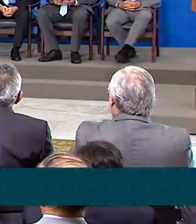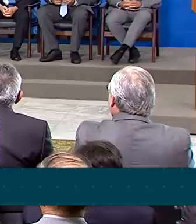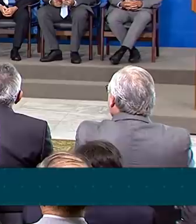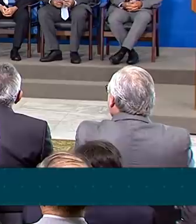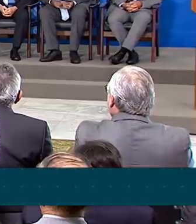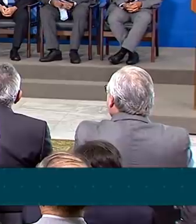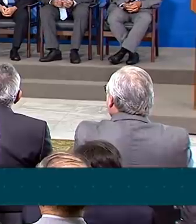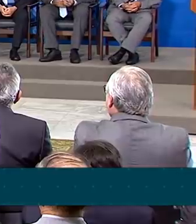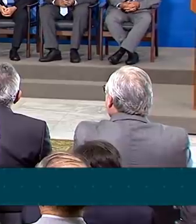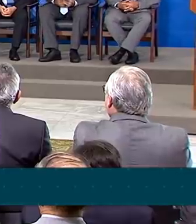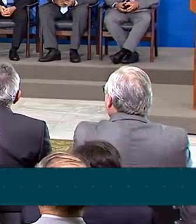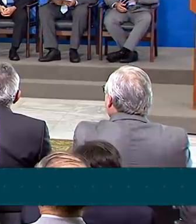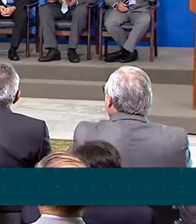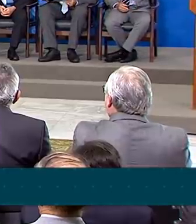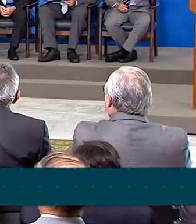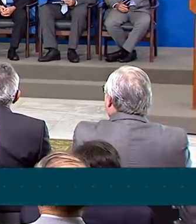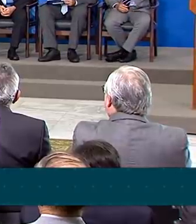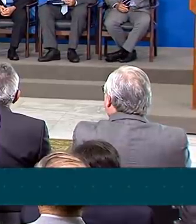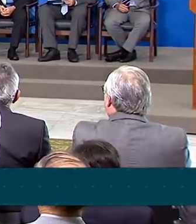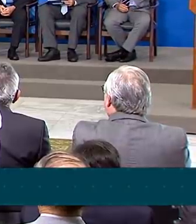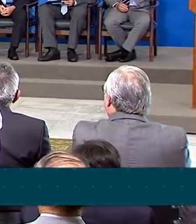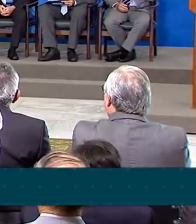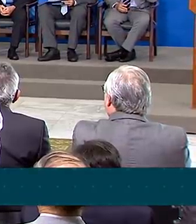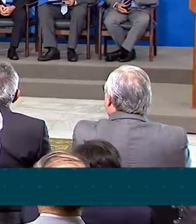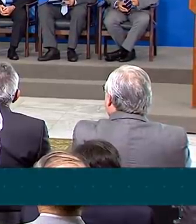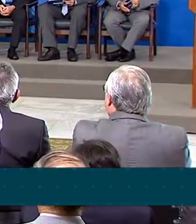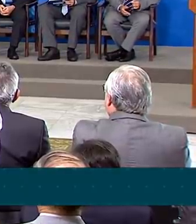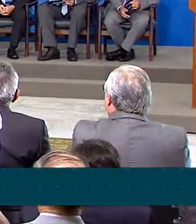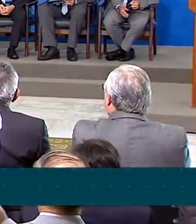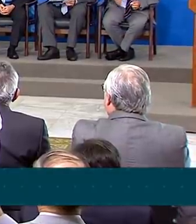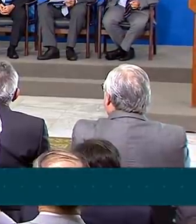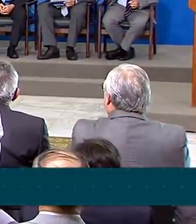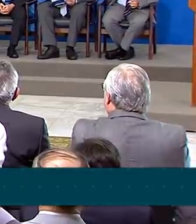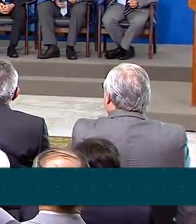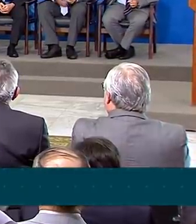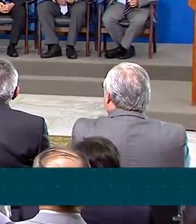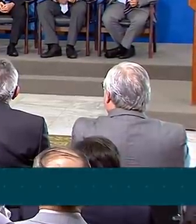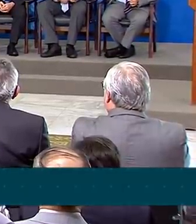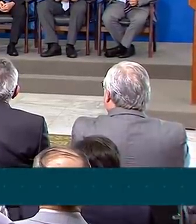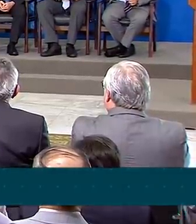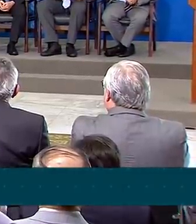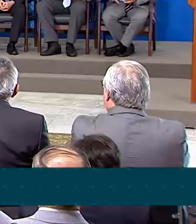hoje é o primeiro suplente da economia mandetta